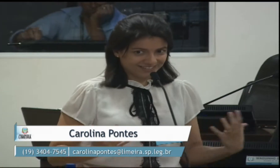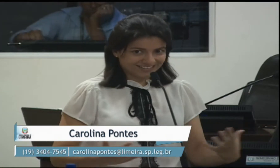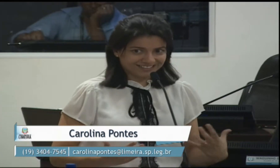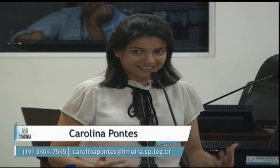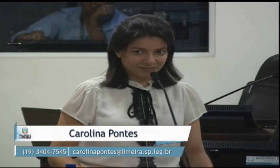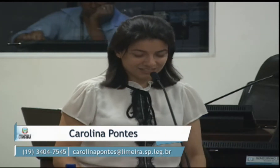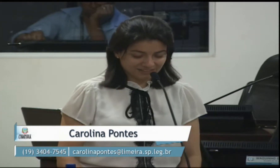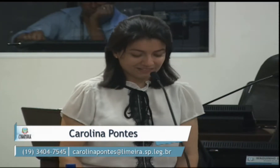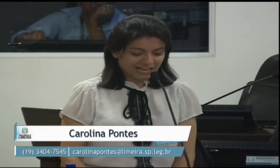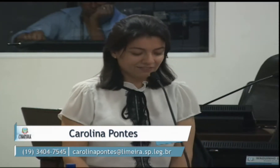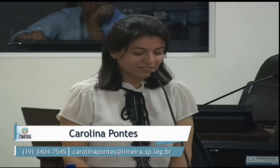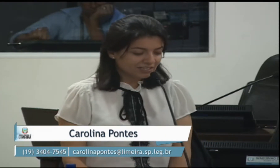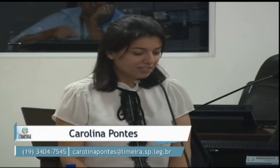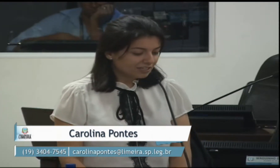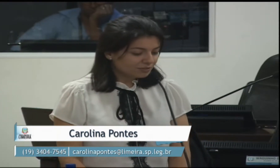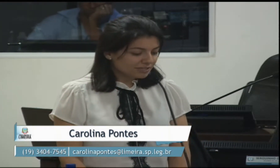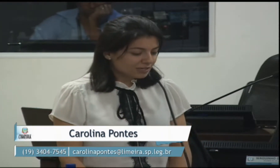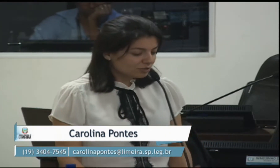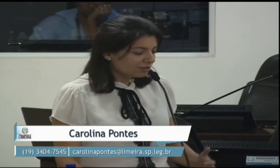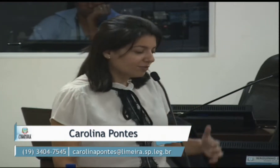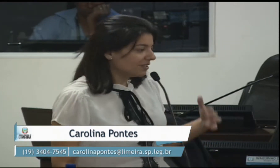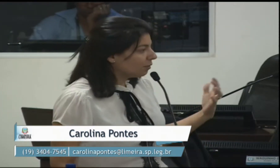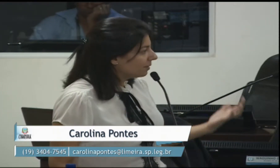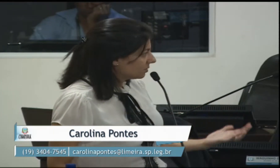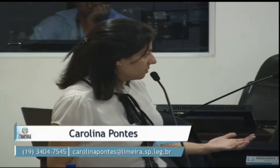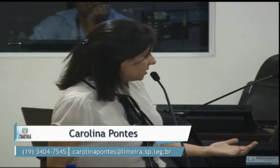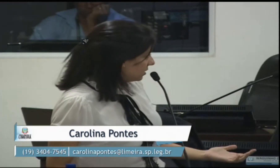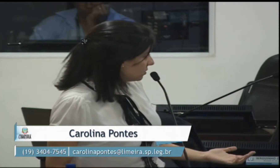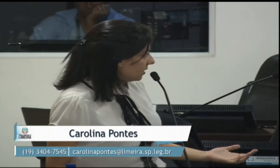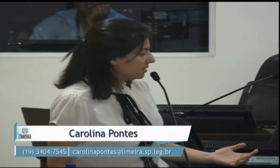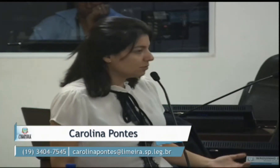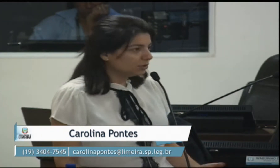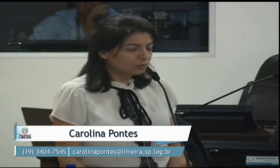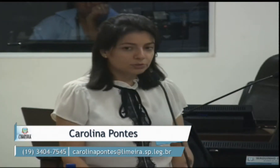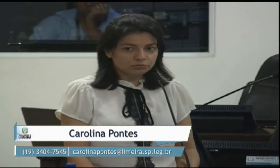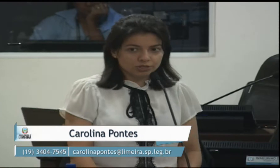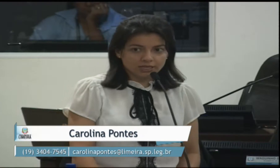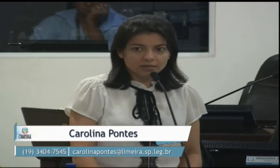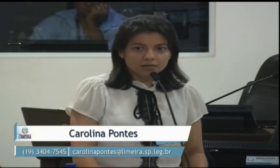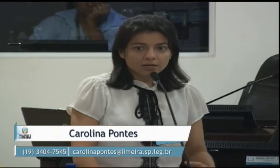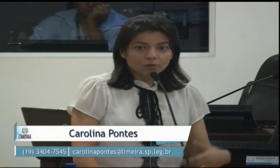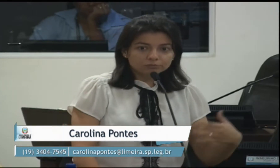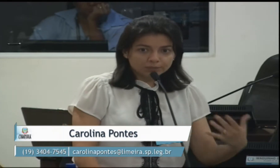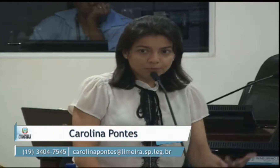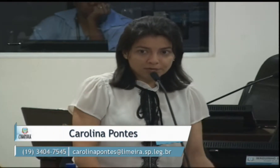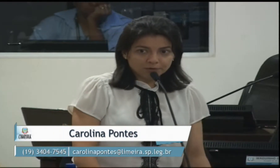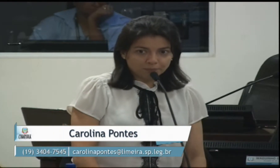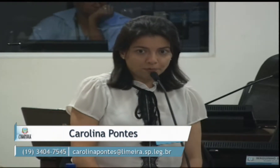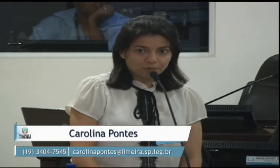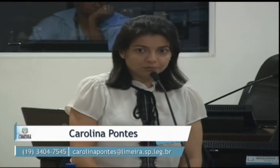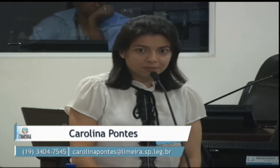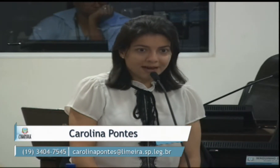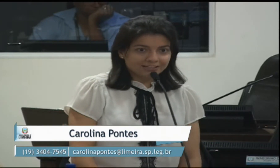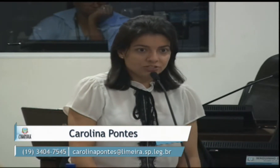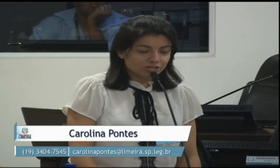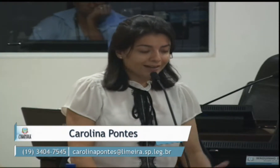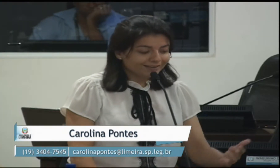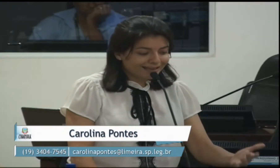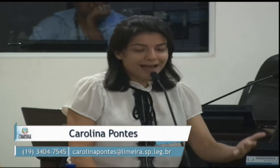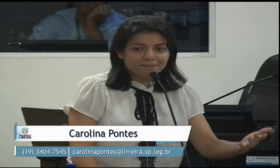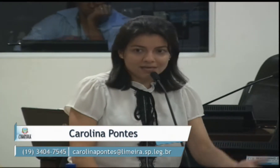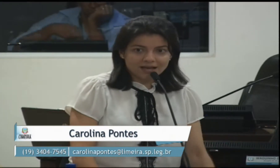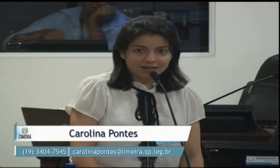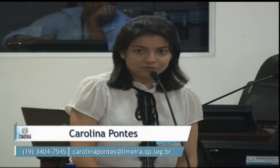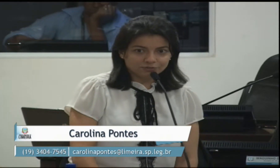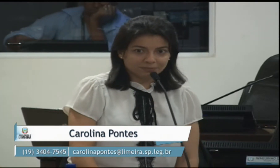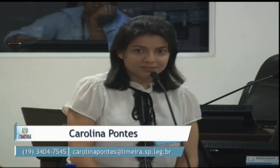daquilo que se tratava. Gostaria só de fazer algumas considerações no intuito de contribuir um pouco com o debate, já que